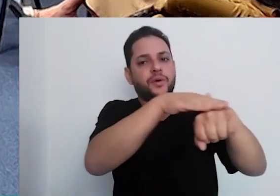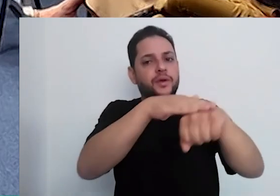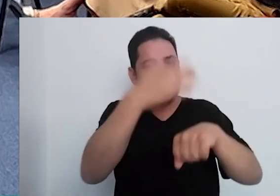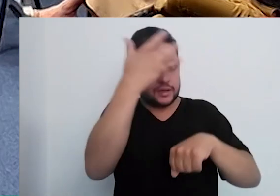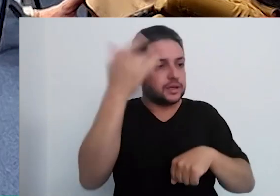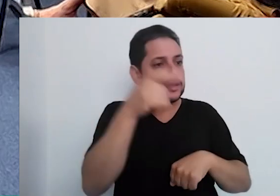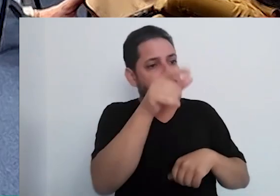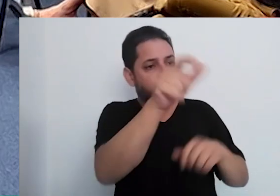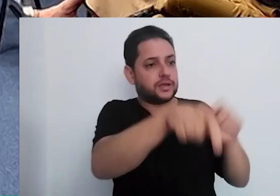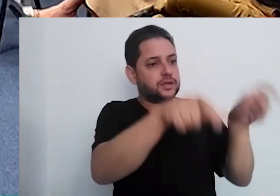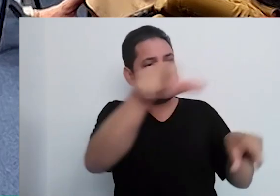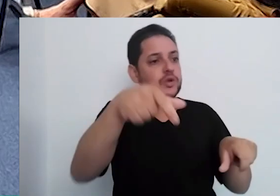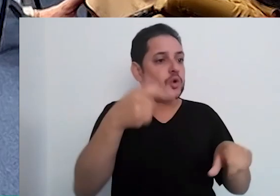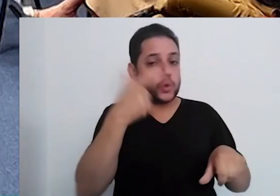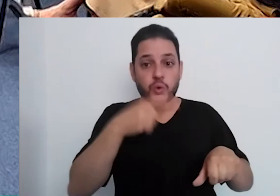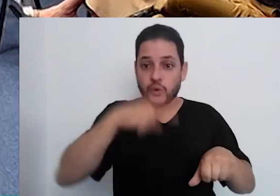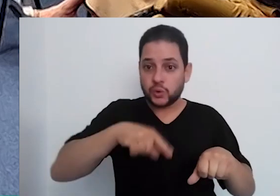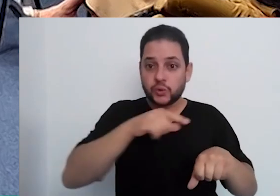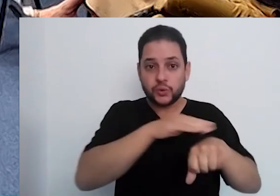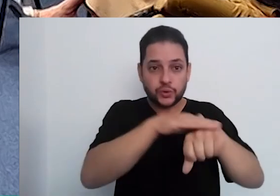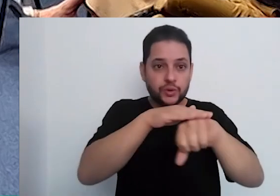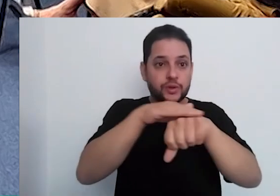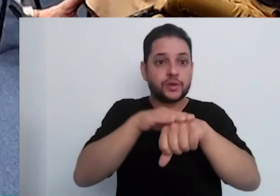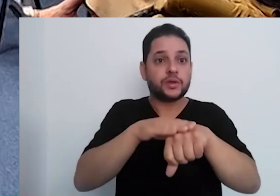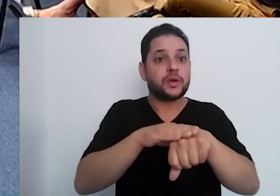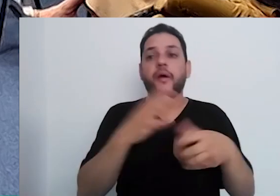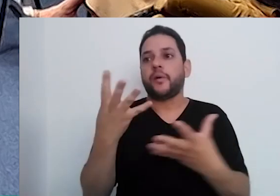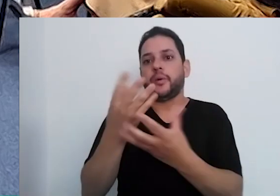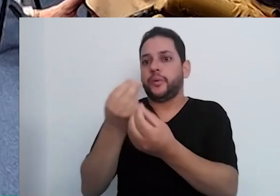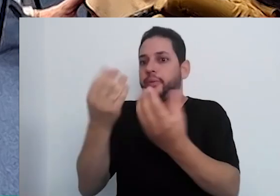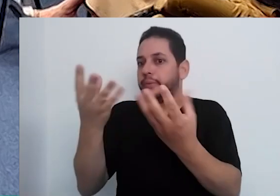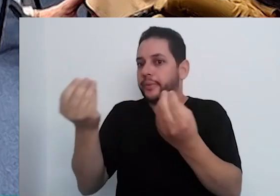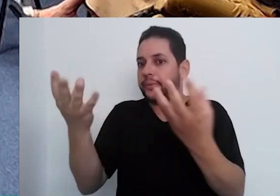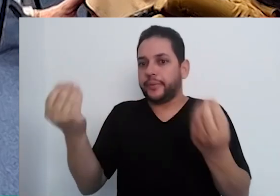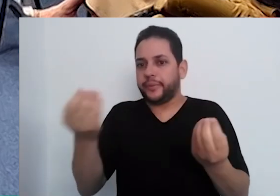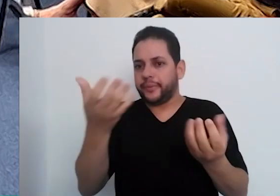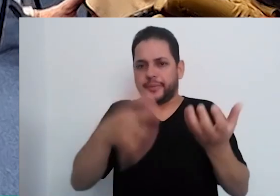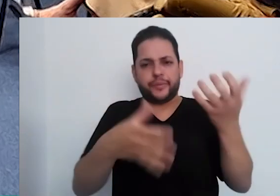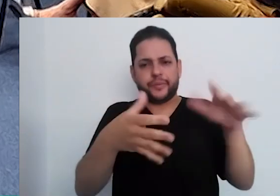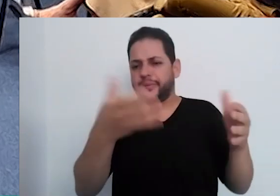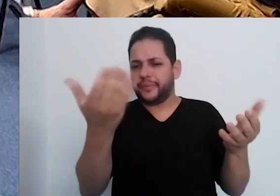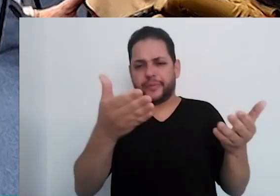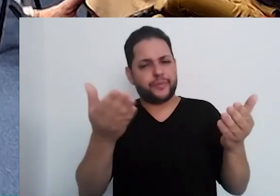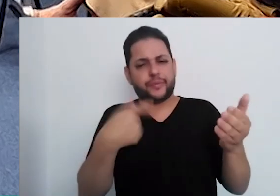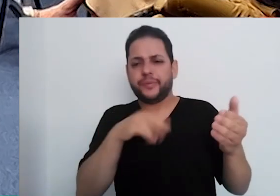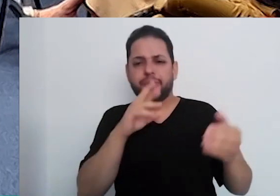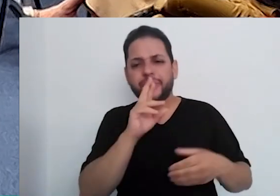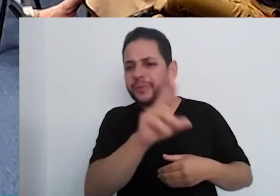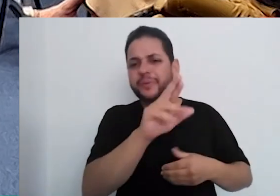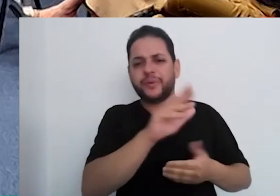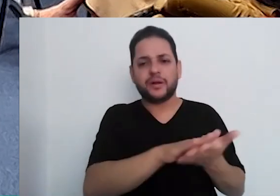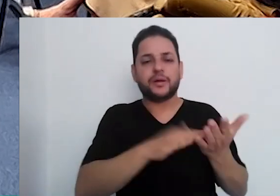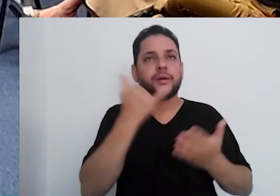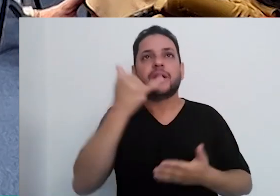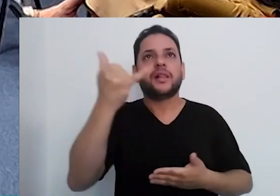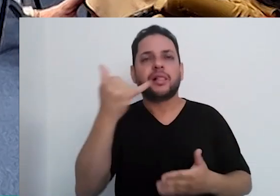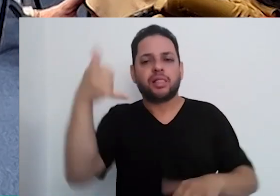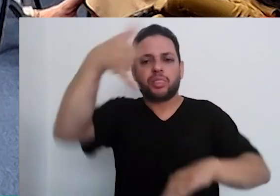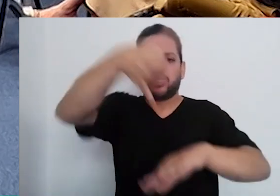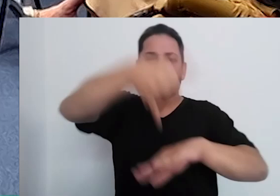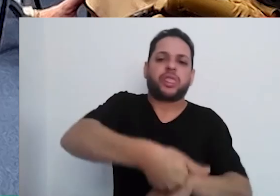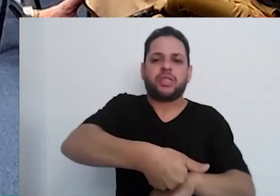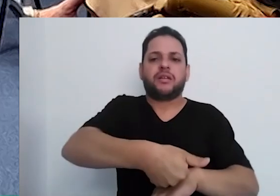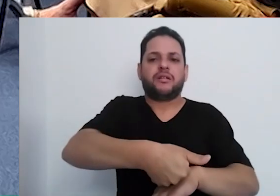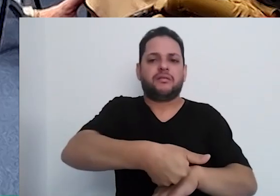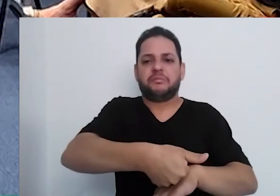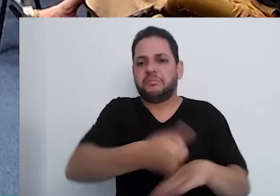teve eh enfim muita gente não quer muita gente B telefone na sua cara nunca responde às vezes diz que vai diz que vai responder mas não